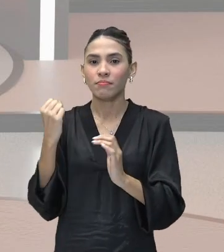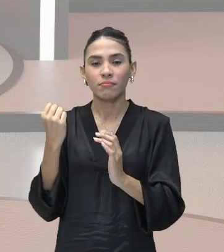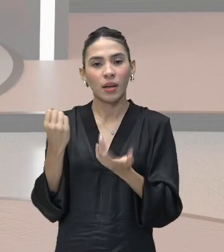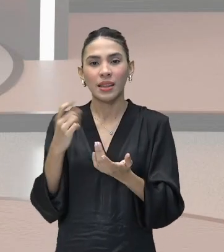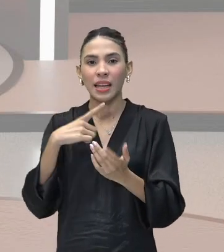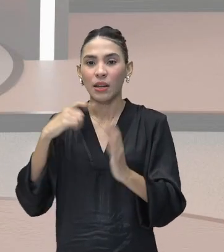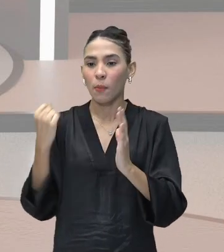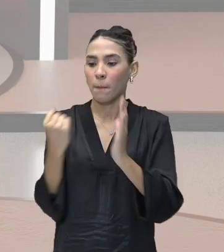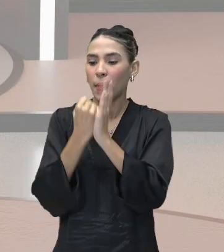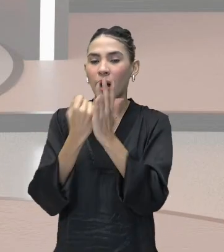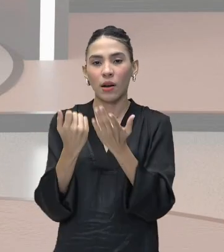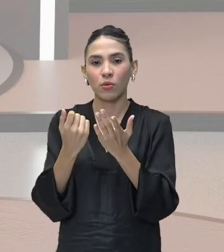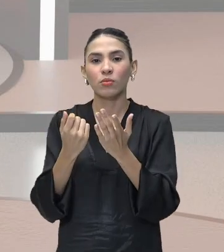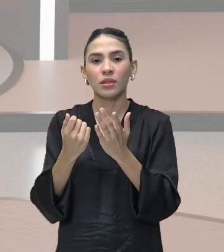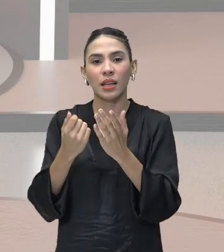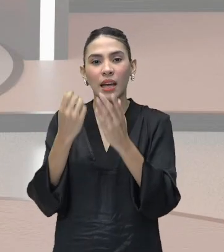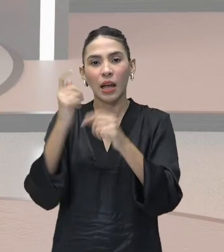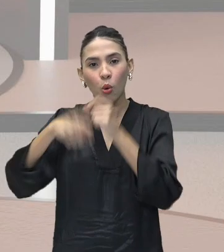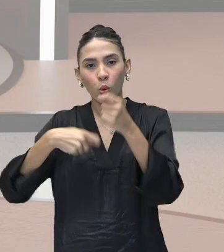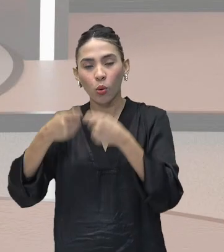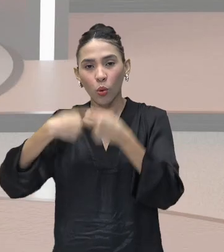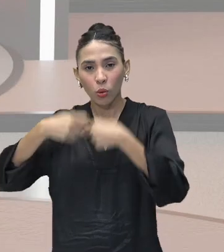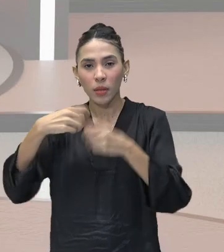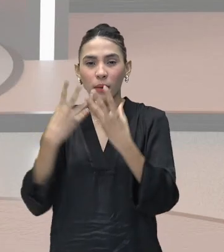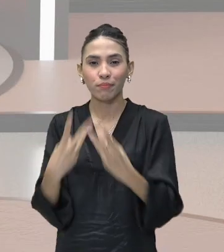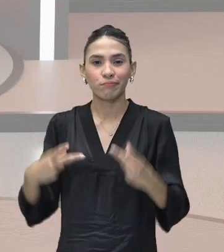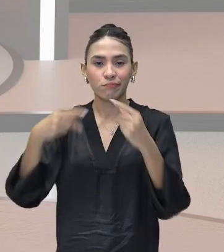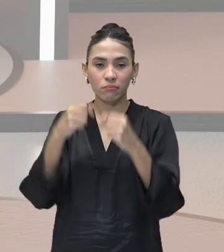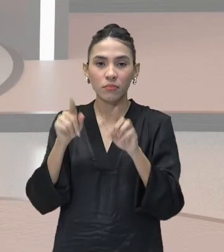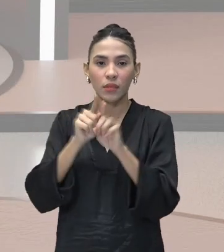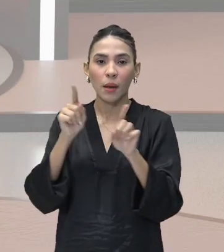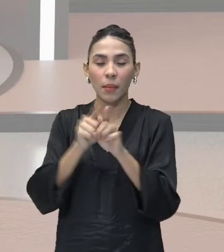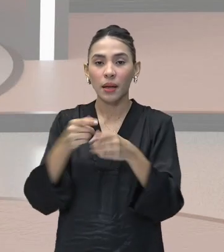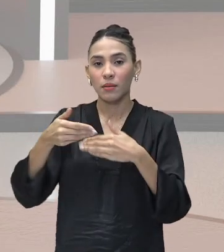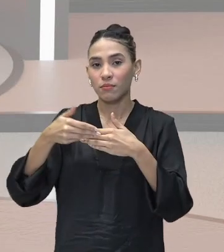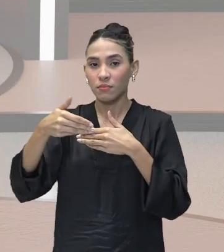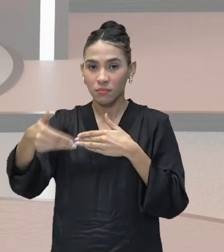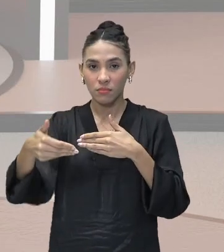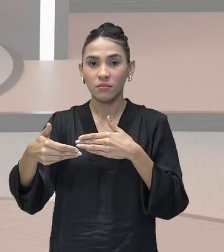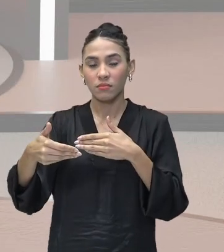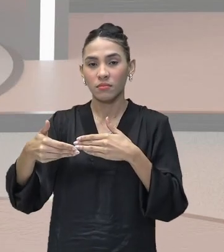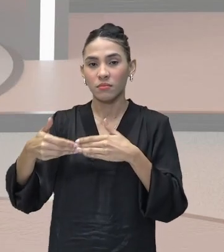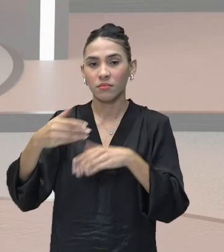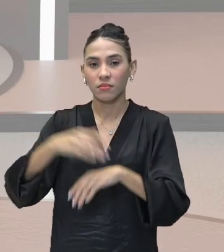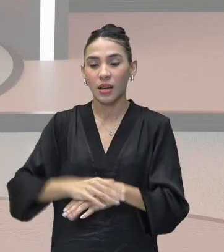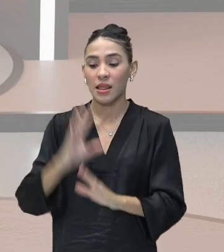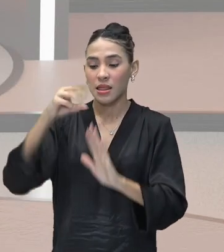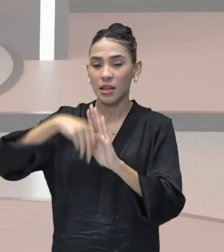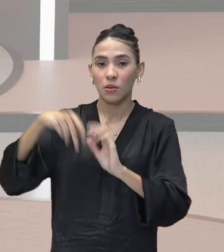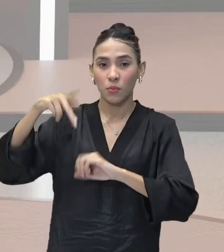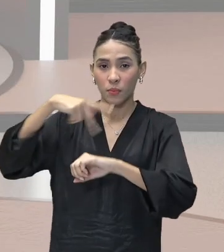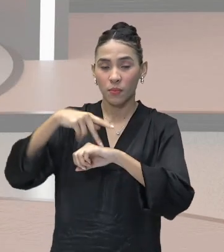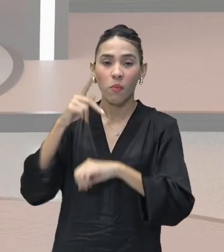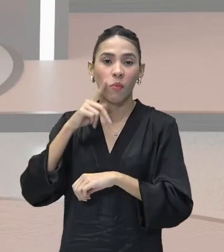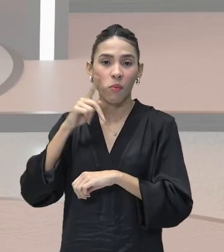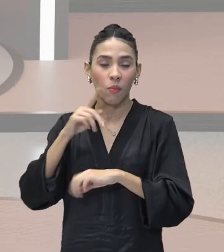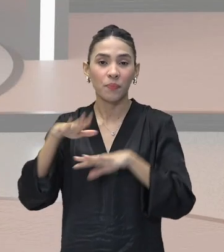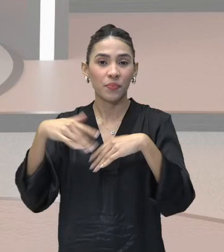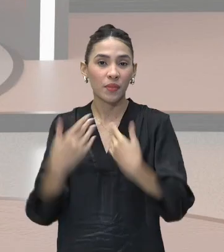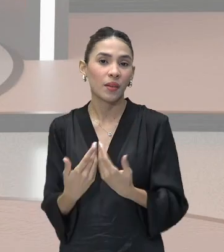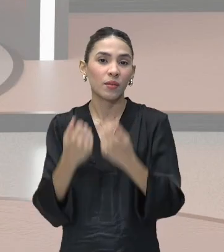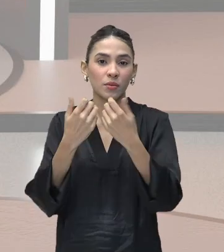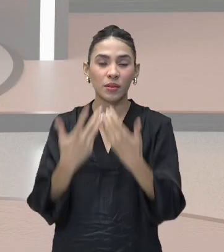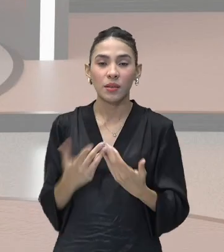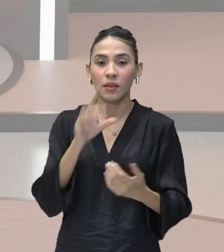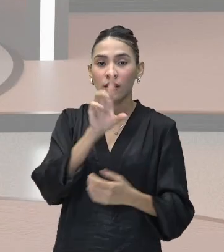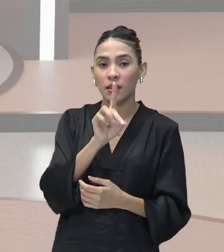da quebra da Bolsa de Valores e essa Grande Depressão que se estabeleceu dentro dos Estados Unidos, tá? Então, quando nós falamos